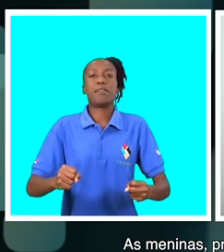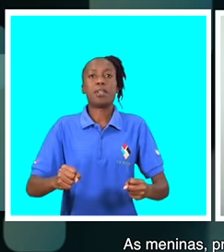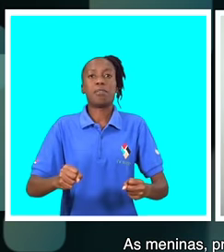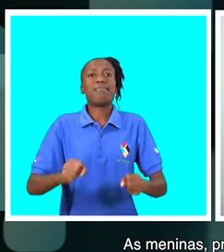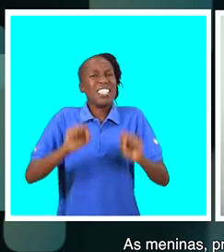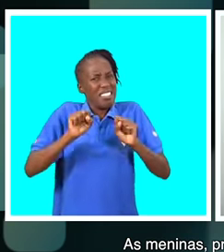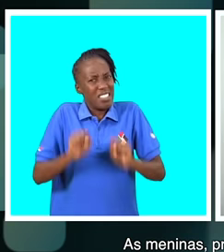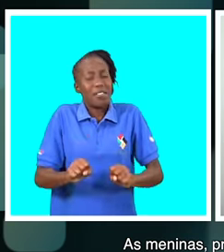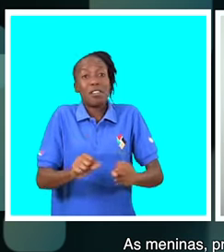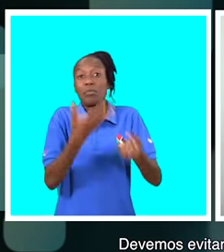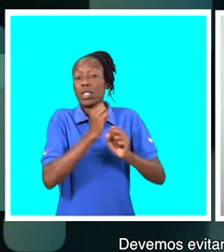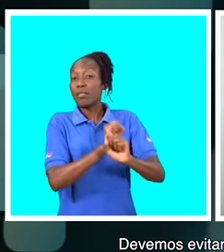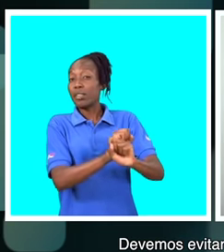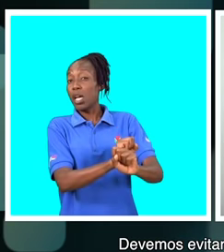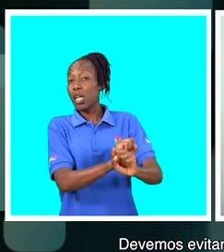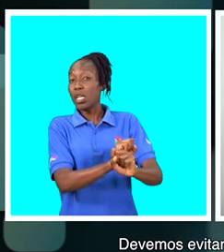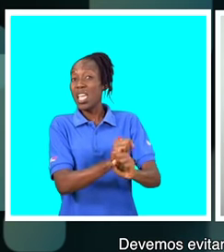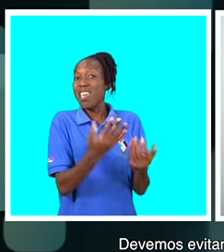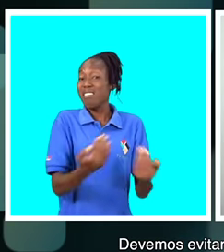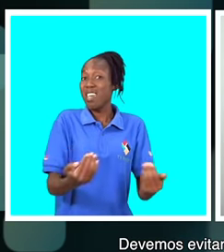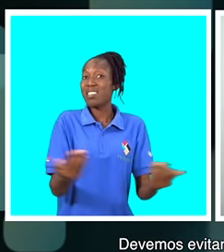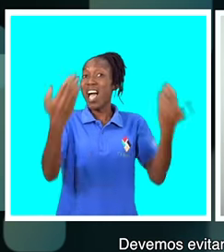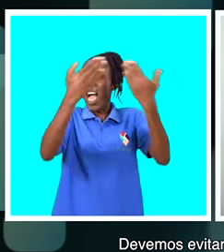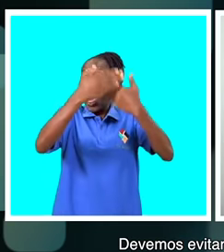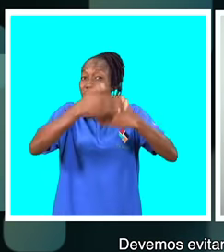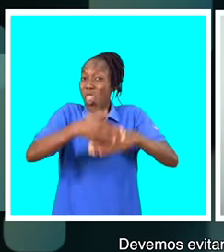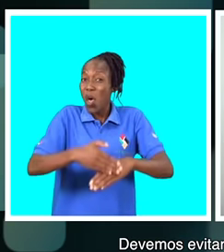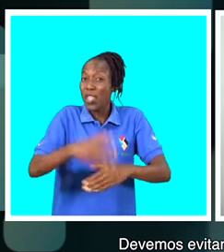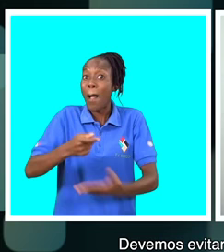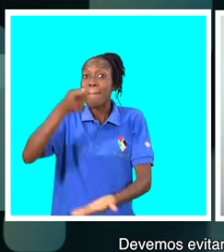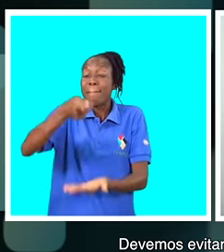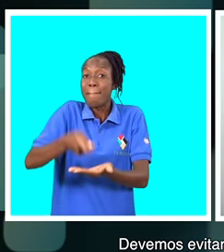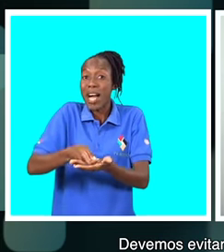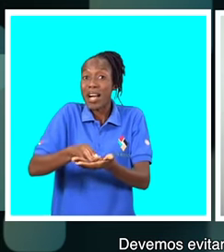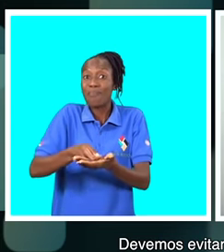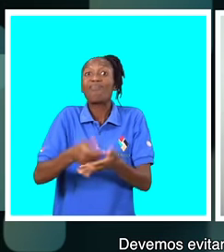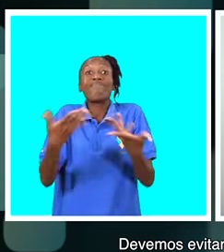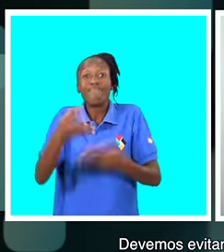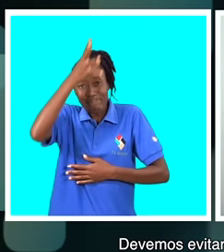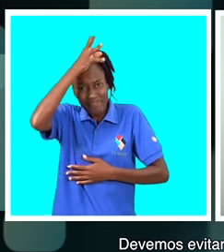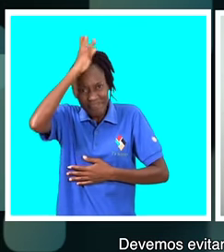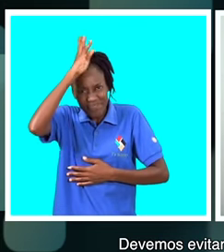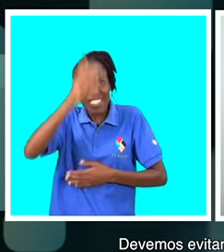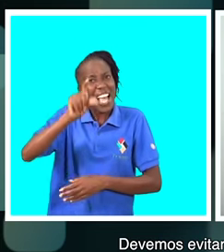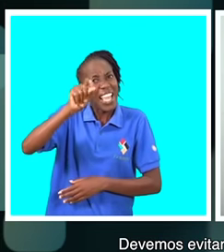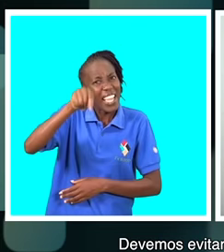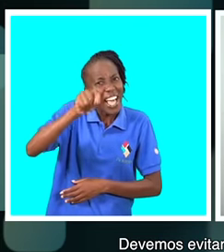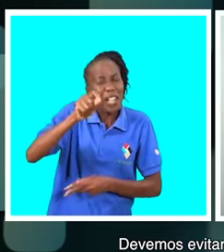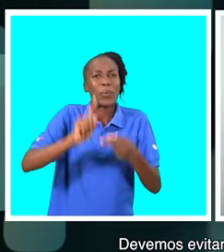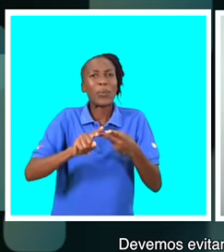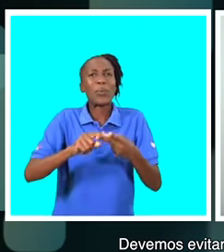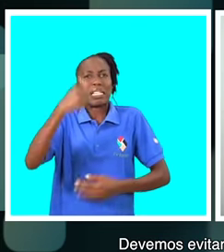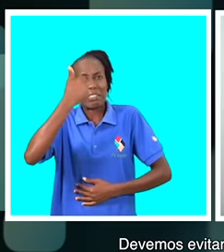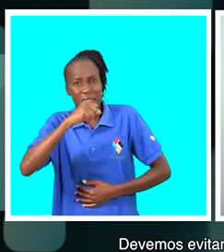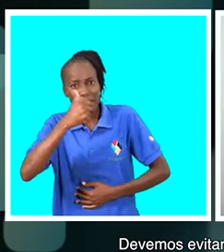de sexo masculino. Devemos evitar mandar as nossas crianças no período da noite para ir